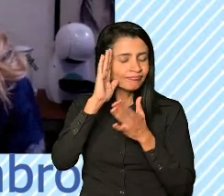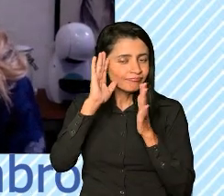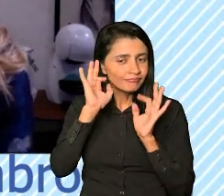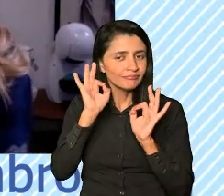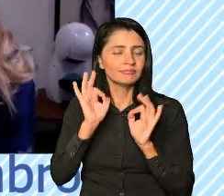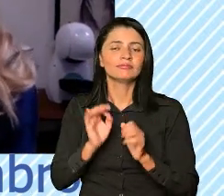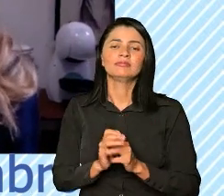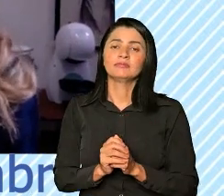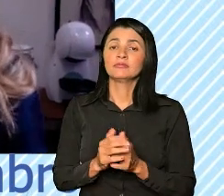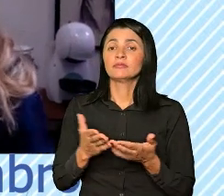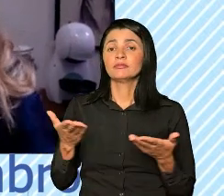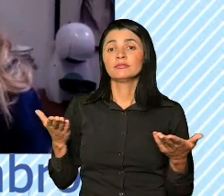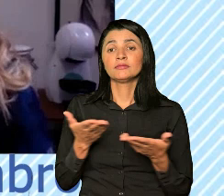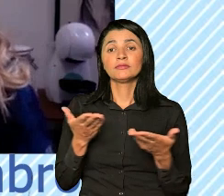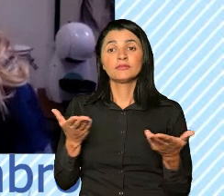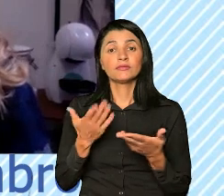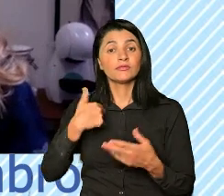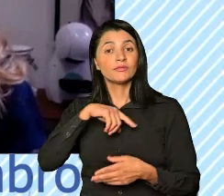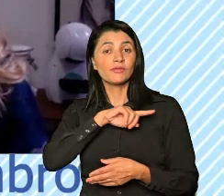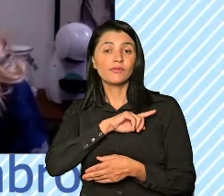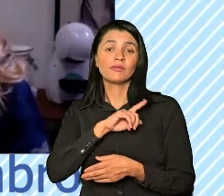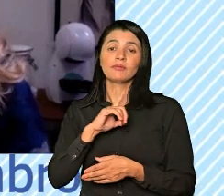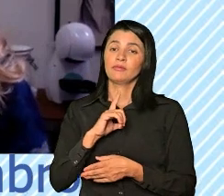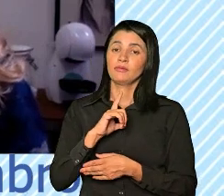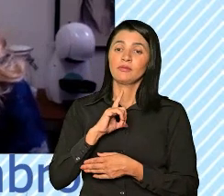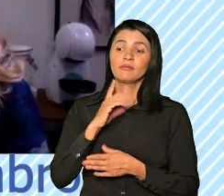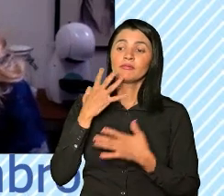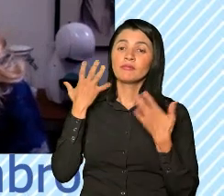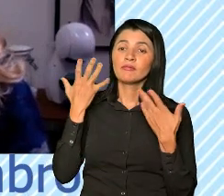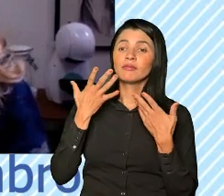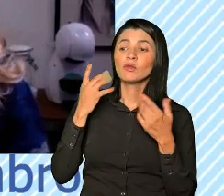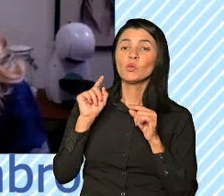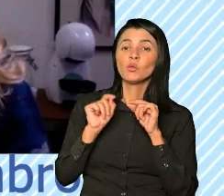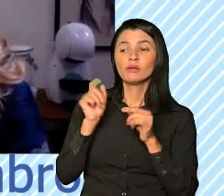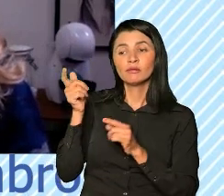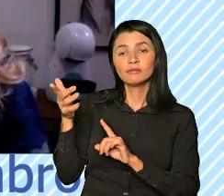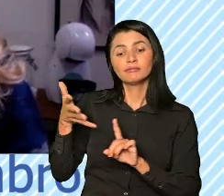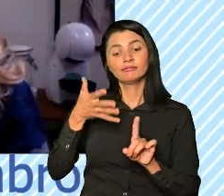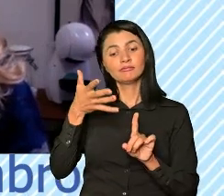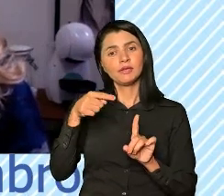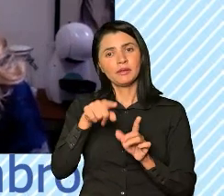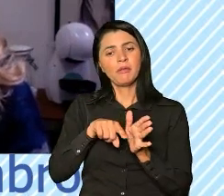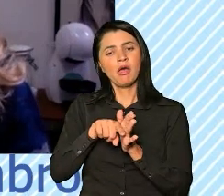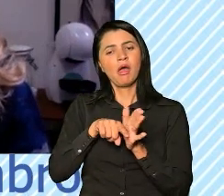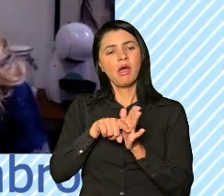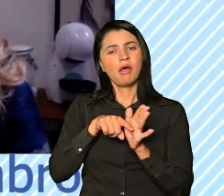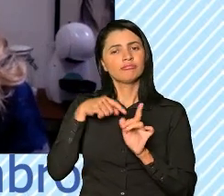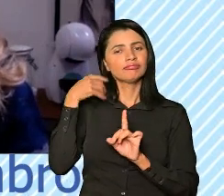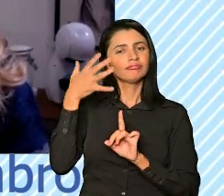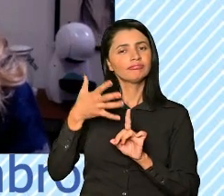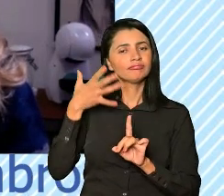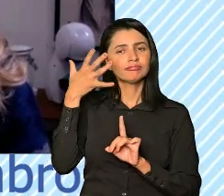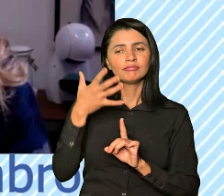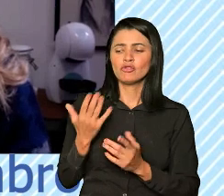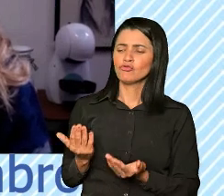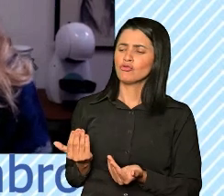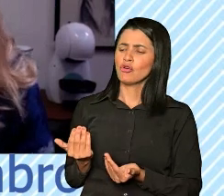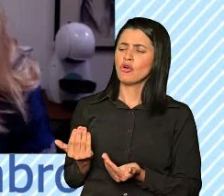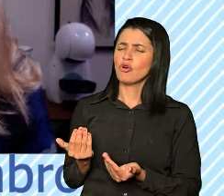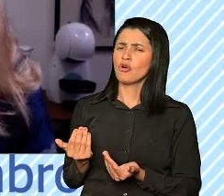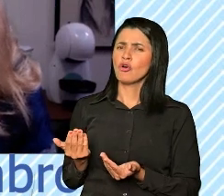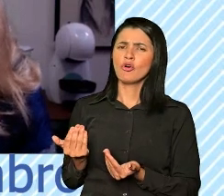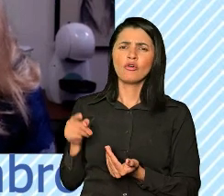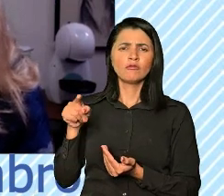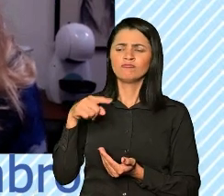E hoje nós vamos ter a alegria de ouvir essa pesquisadora jovem e